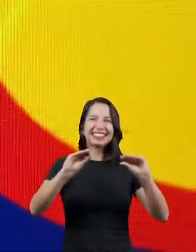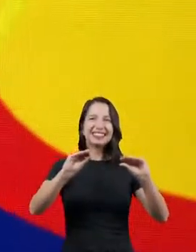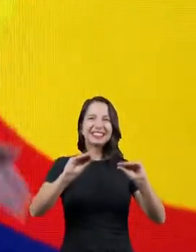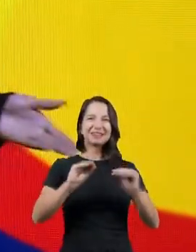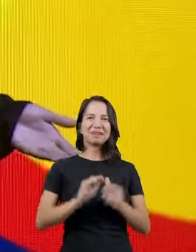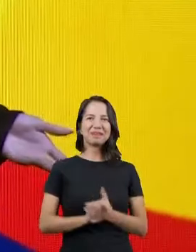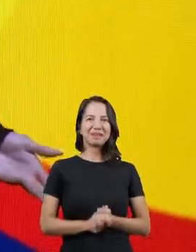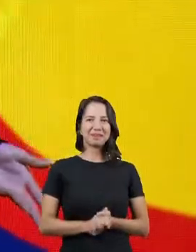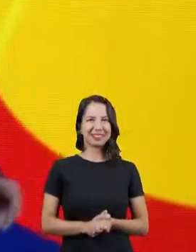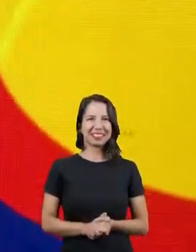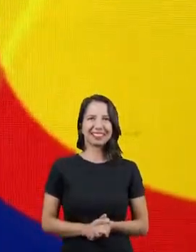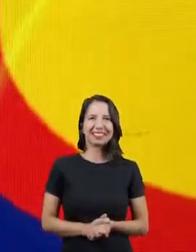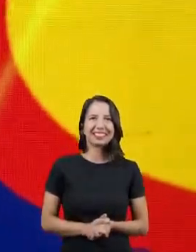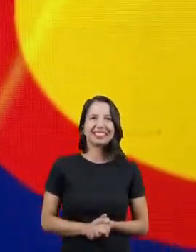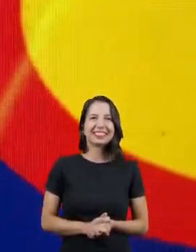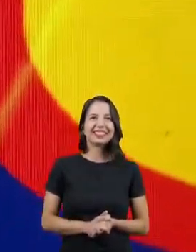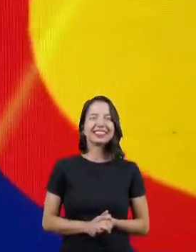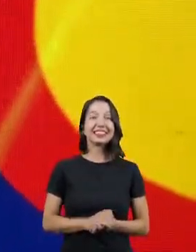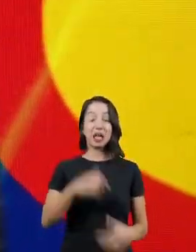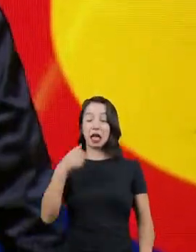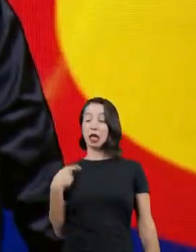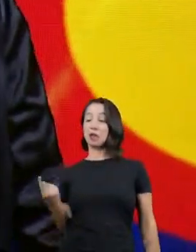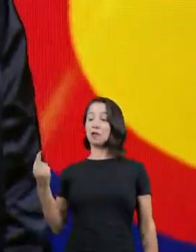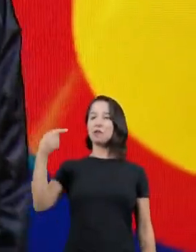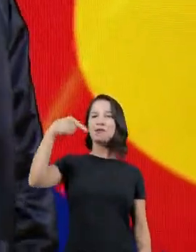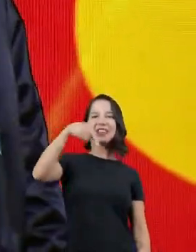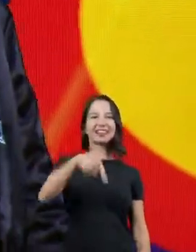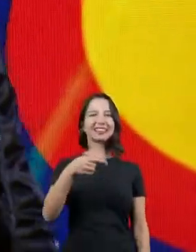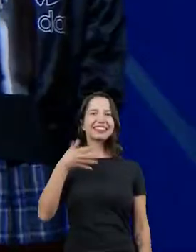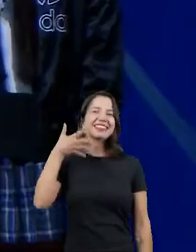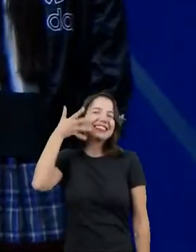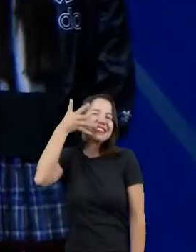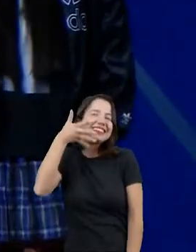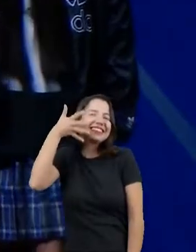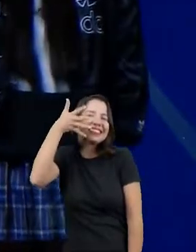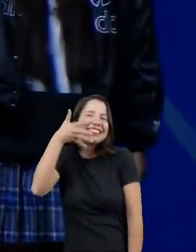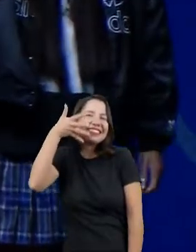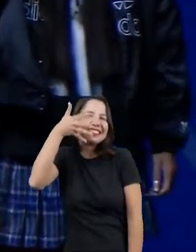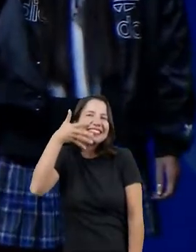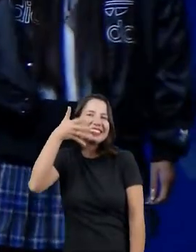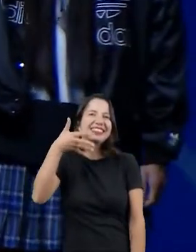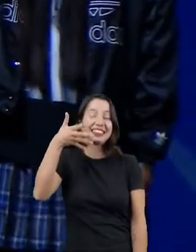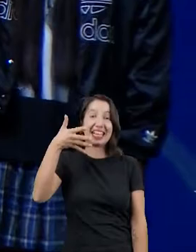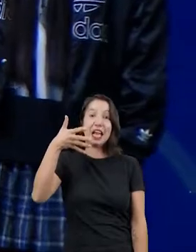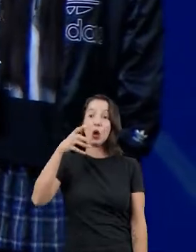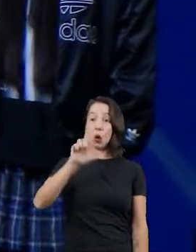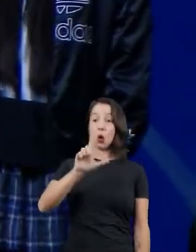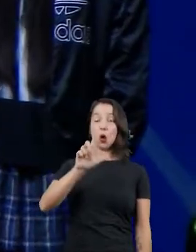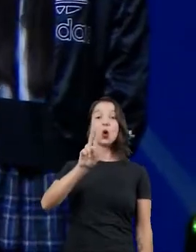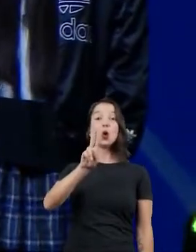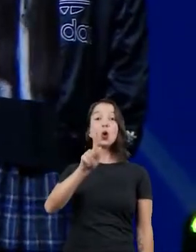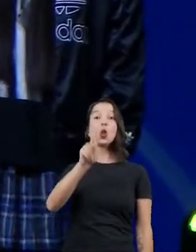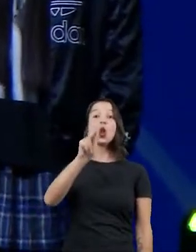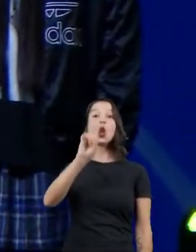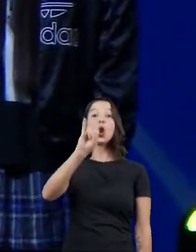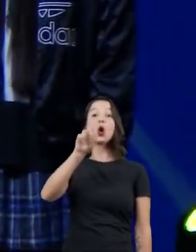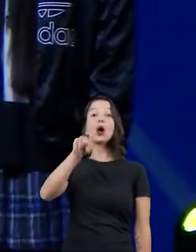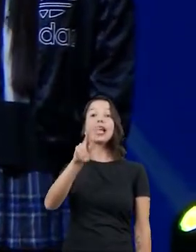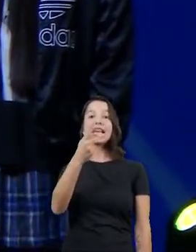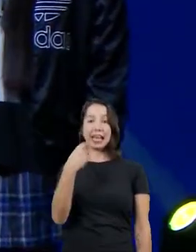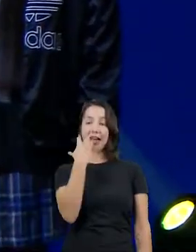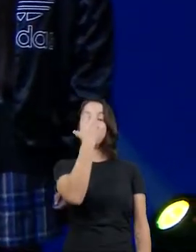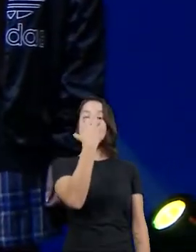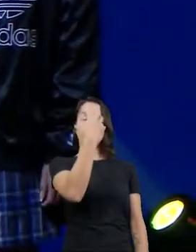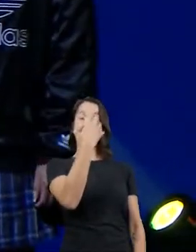Eu vim aqui falar algumas palavras para vocês antes que o Luquinha cante para a gente. Eu queria falar para vocês o quanto é importante